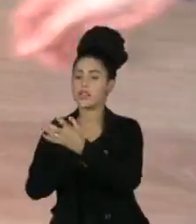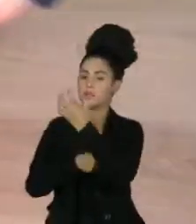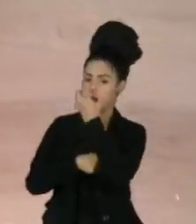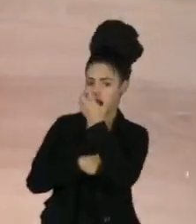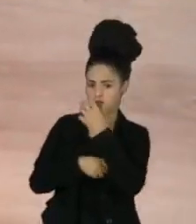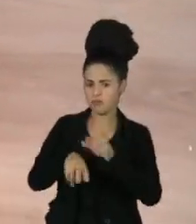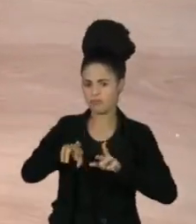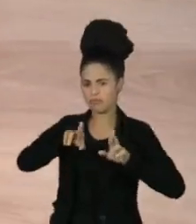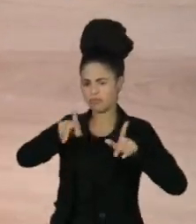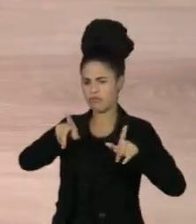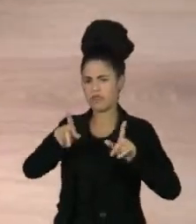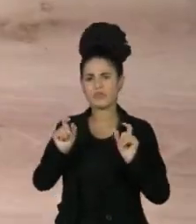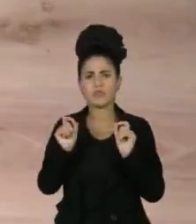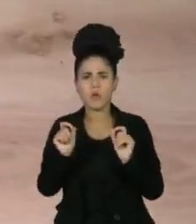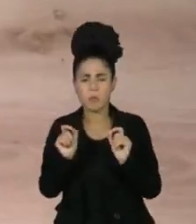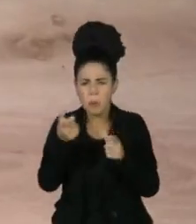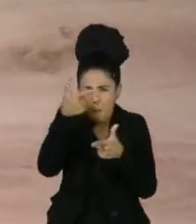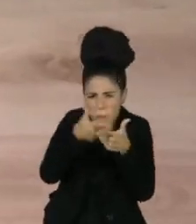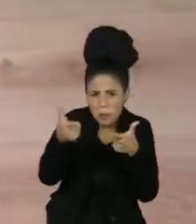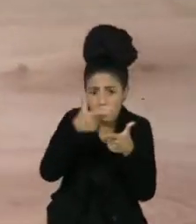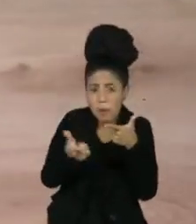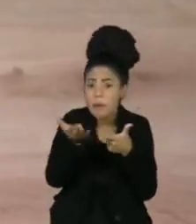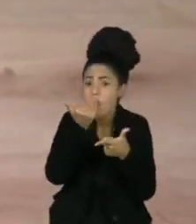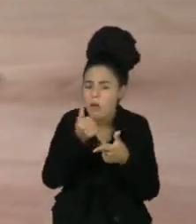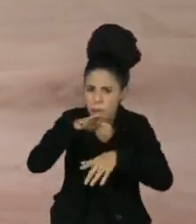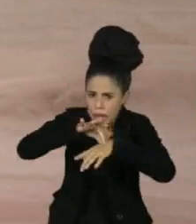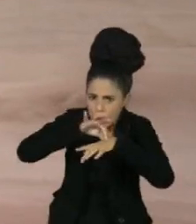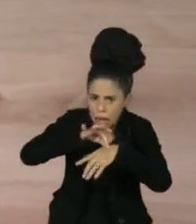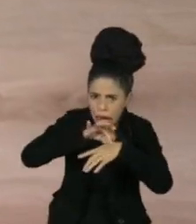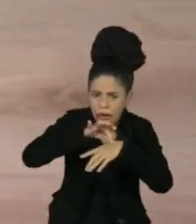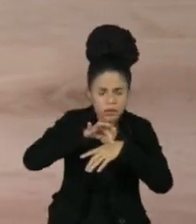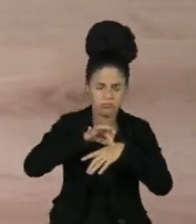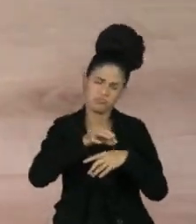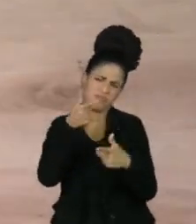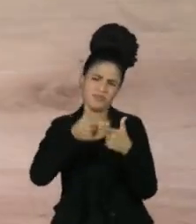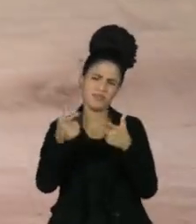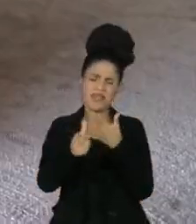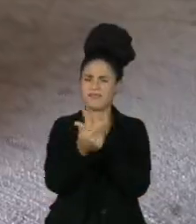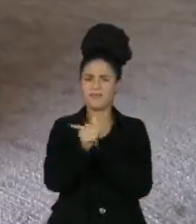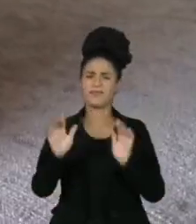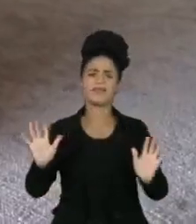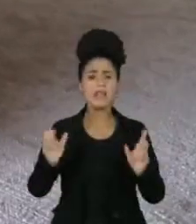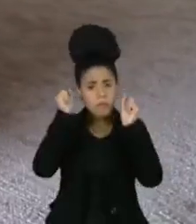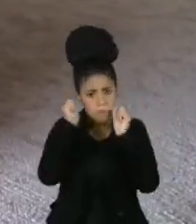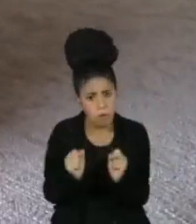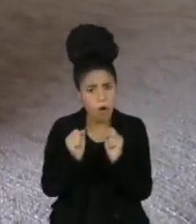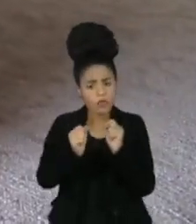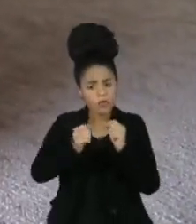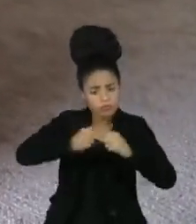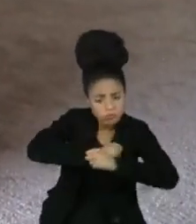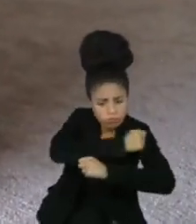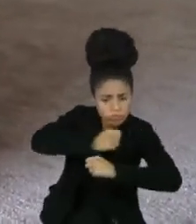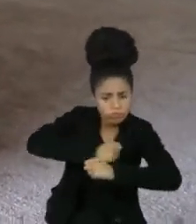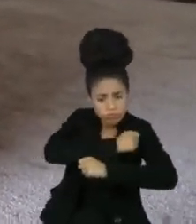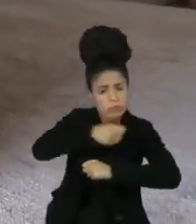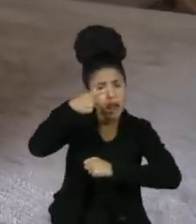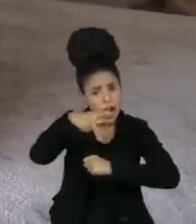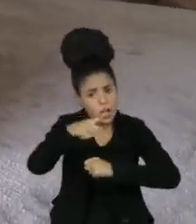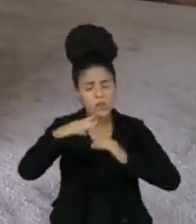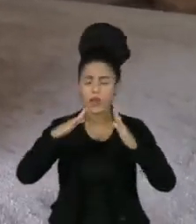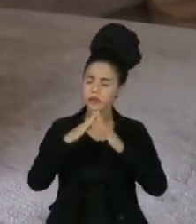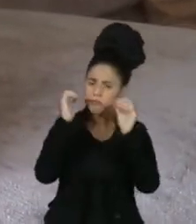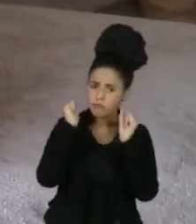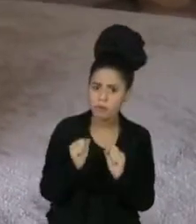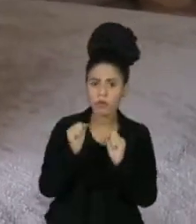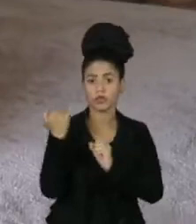Então, não tem problema nenhum eles comerem alimentação natural que a gente faz em casa. A proteína, que vem da carne, ela é de